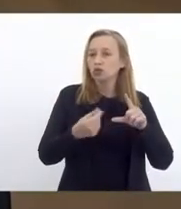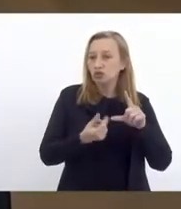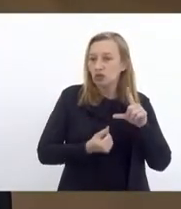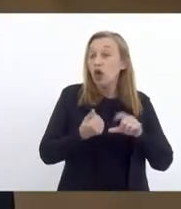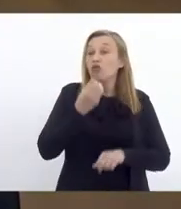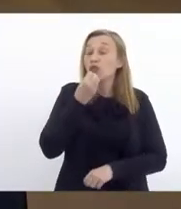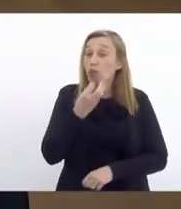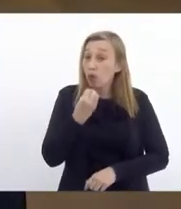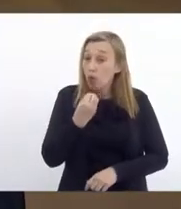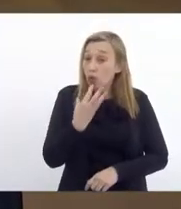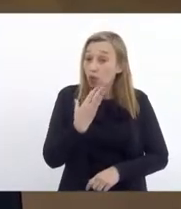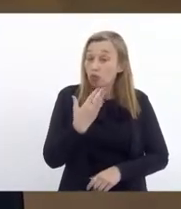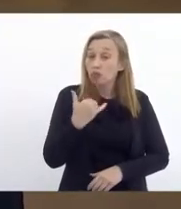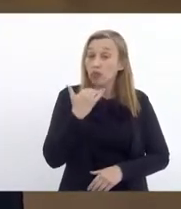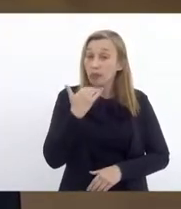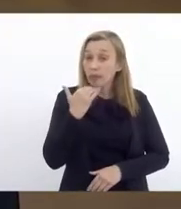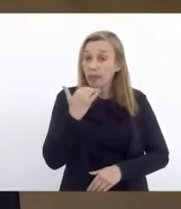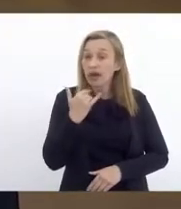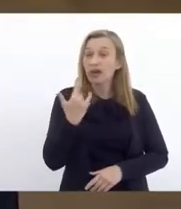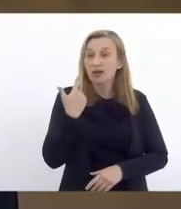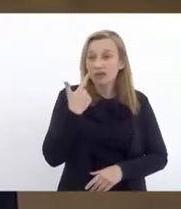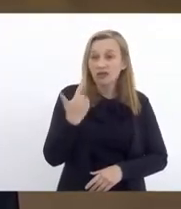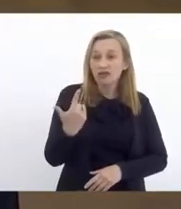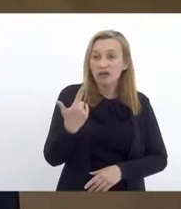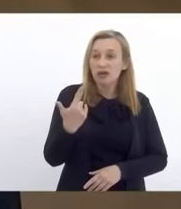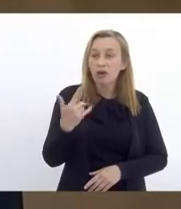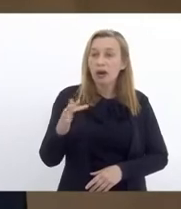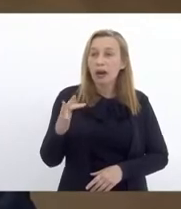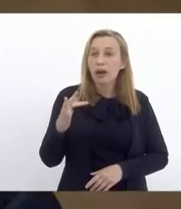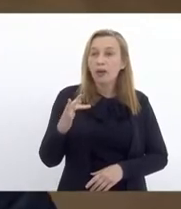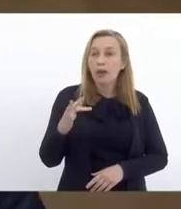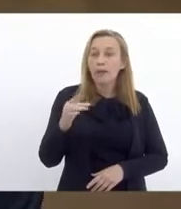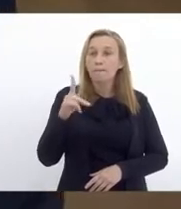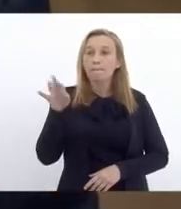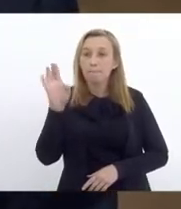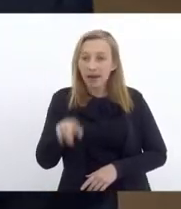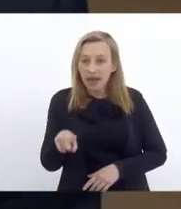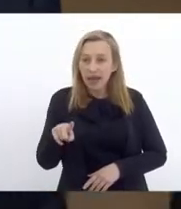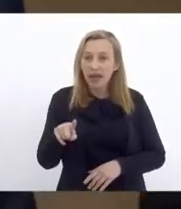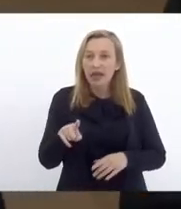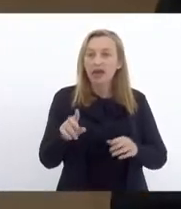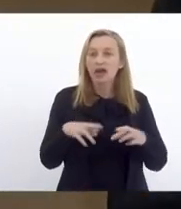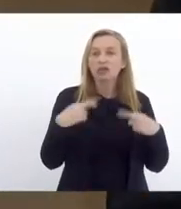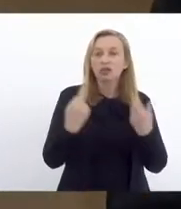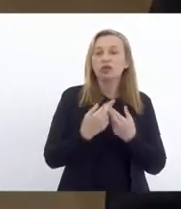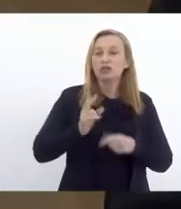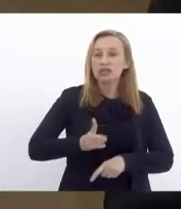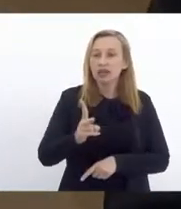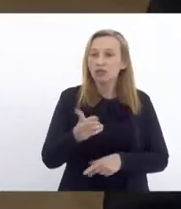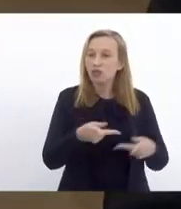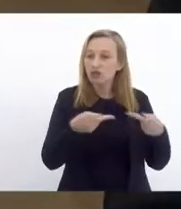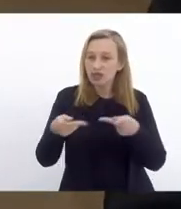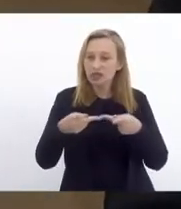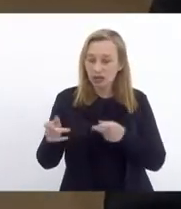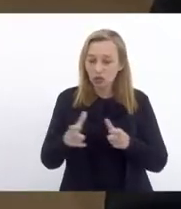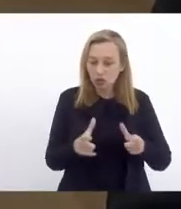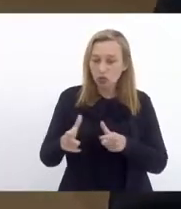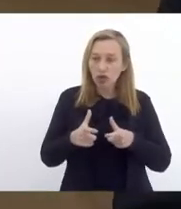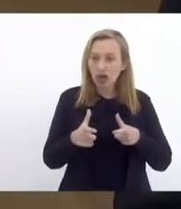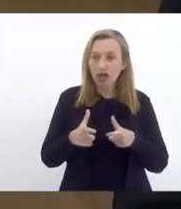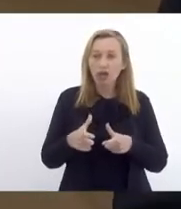o bate-papo, e a gente vai ter uma pré-reunião sempre agora quando formos nas regiões, porque a gente acabou